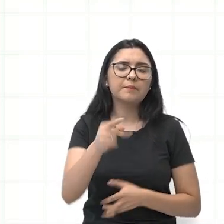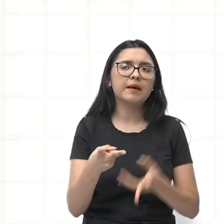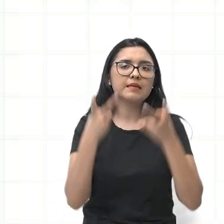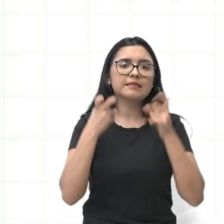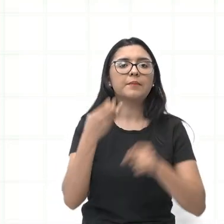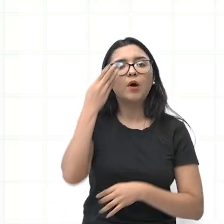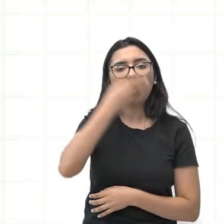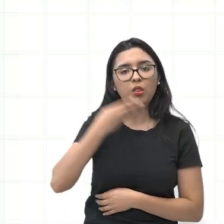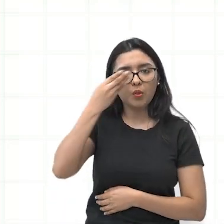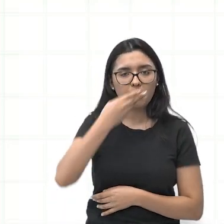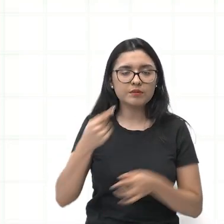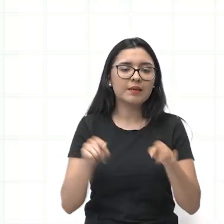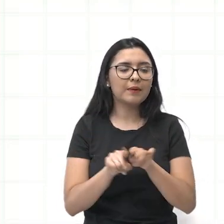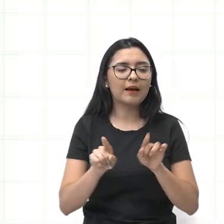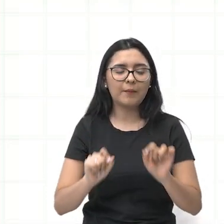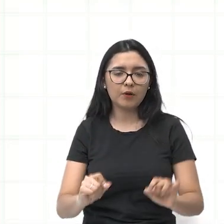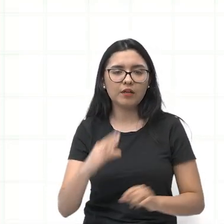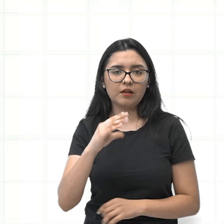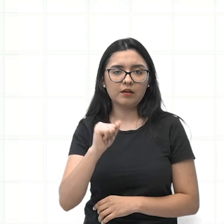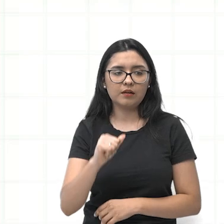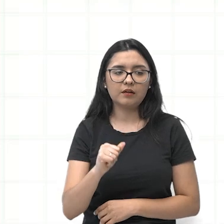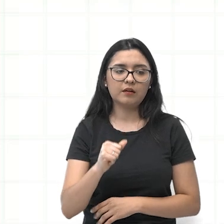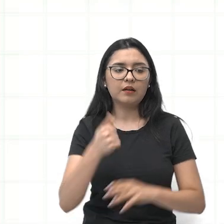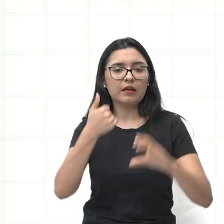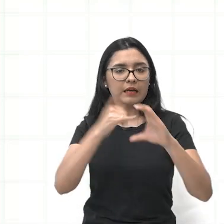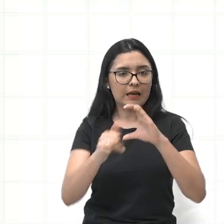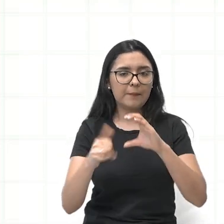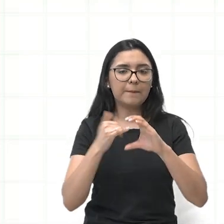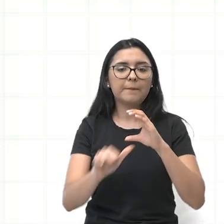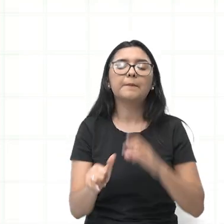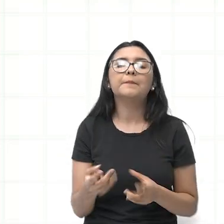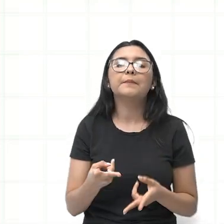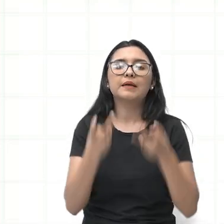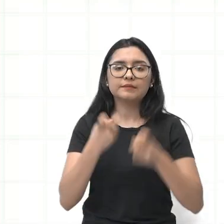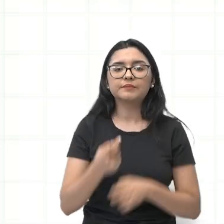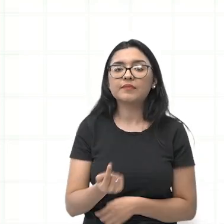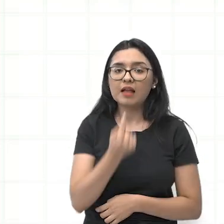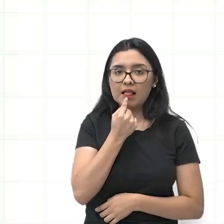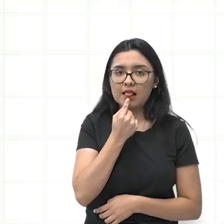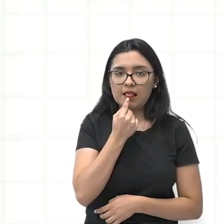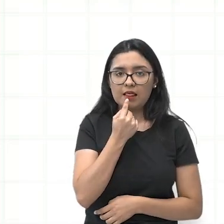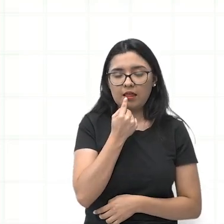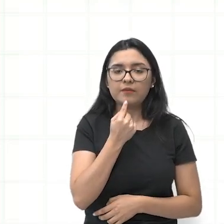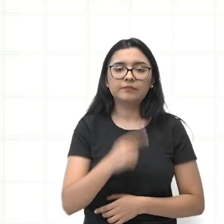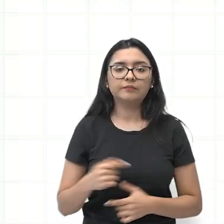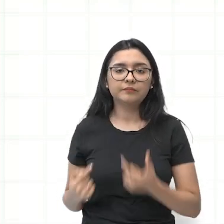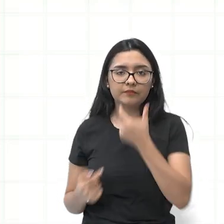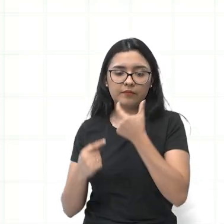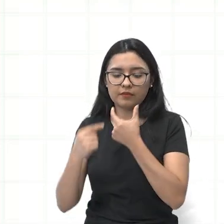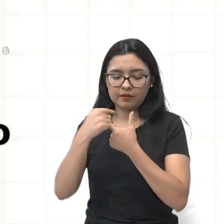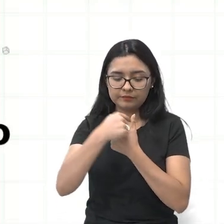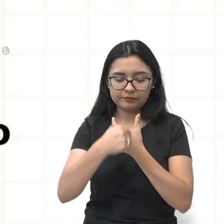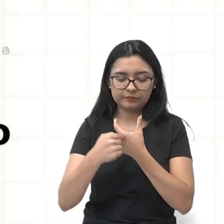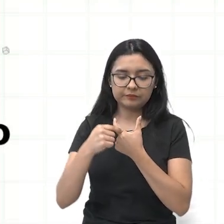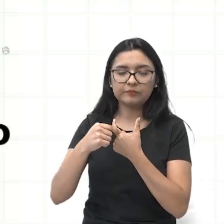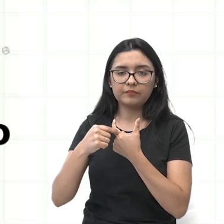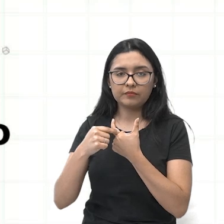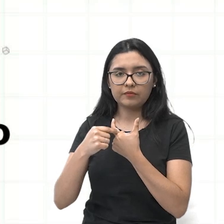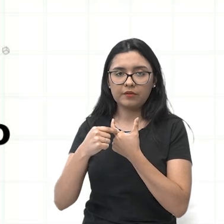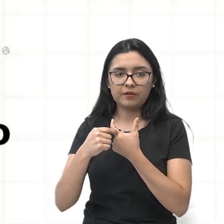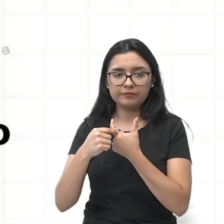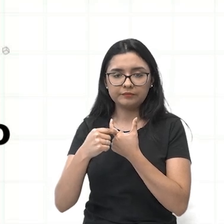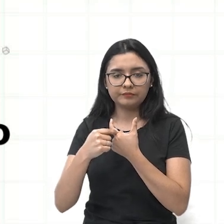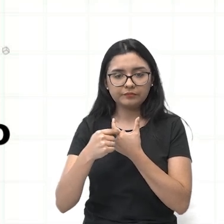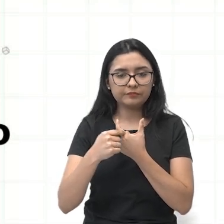açúcar e o carboidrato. Observe aí que é na ponta da língua, certo?